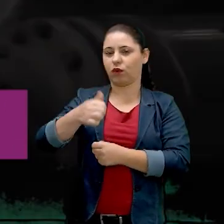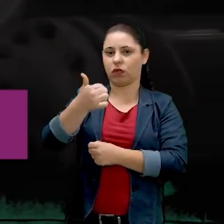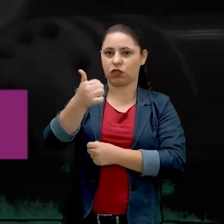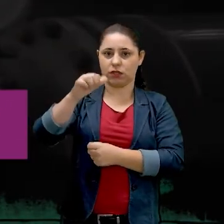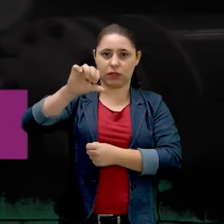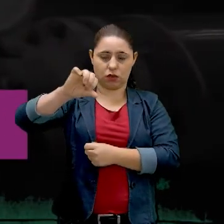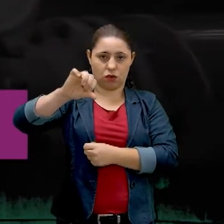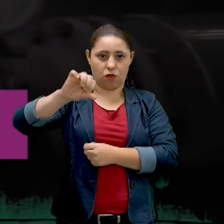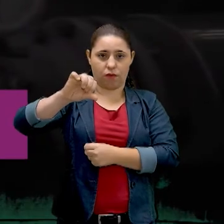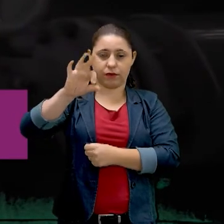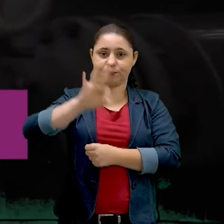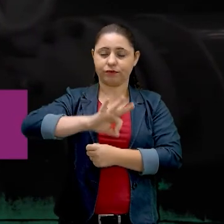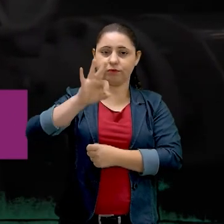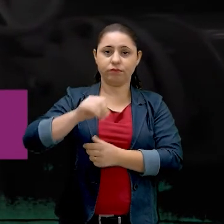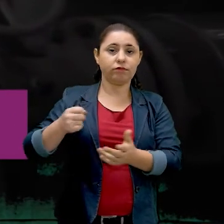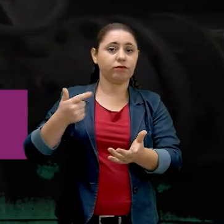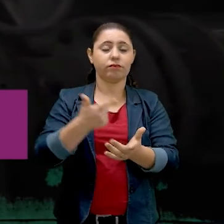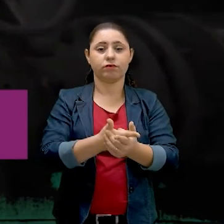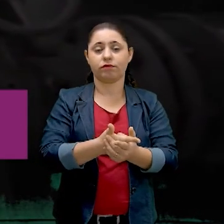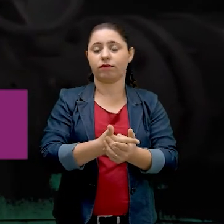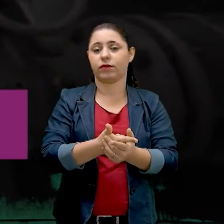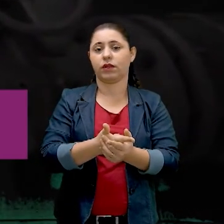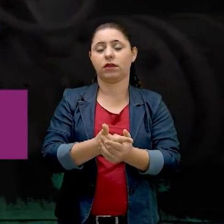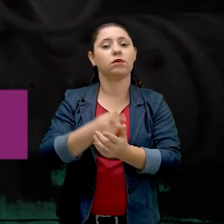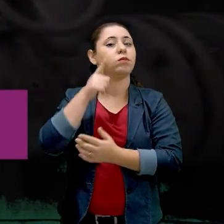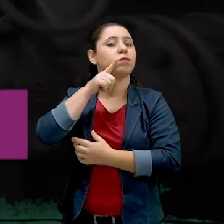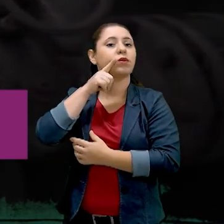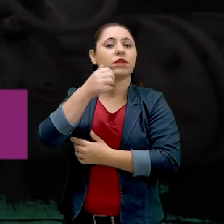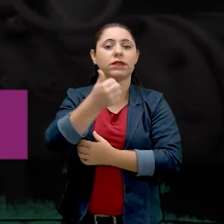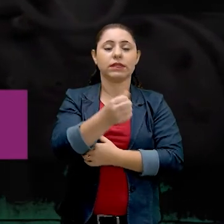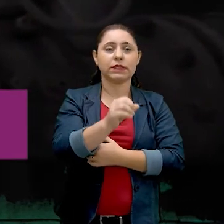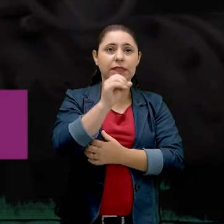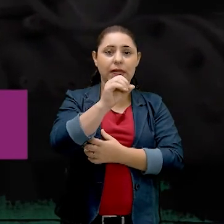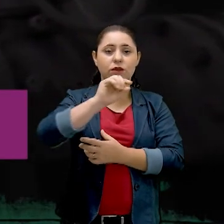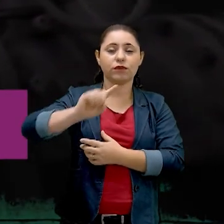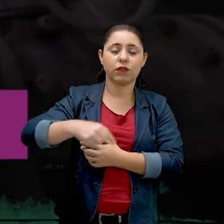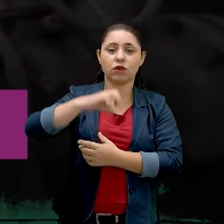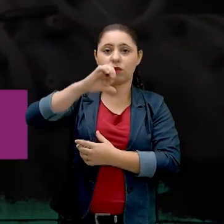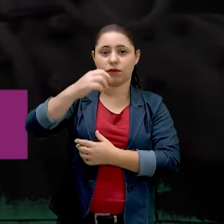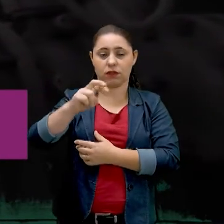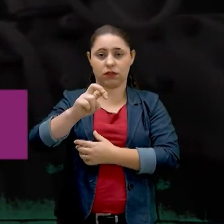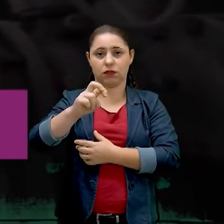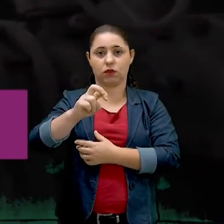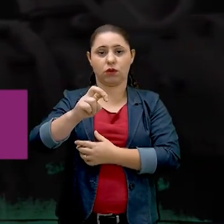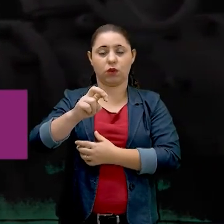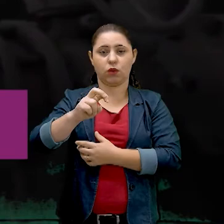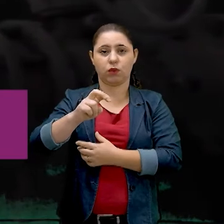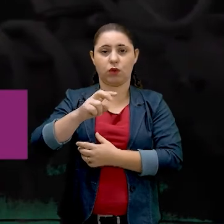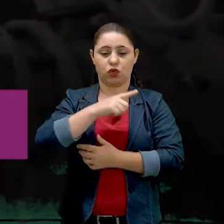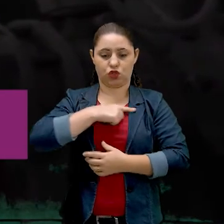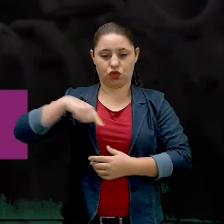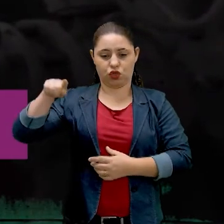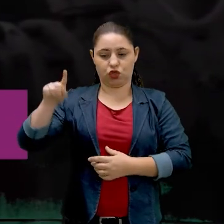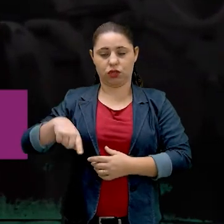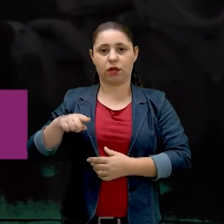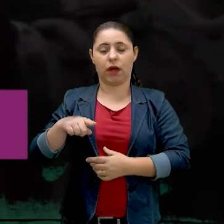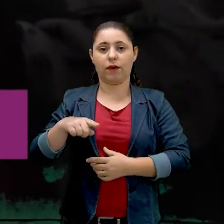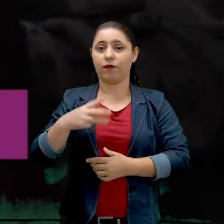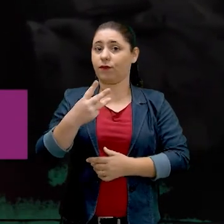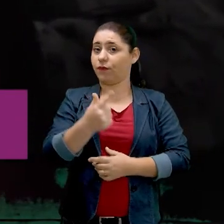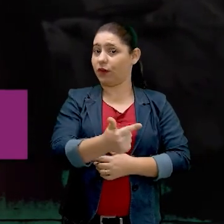russo. É 0,19% que a gente importa deles. Os Estados Unidos, 0,95%. Quem mais depende é a China, com